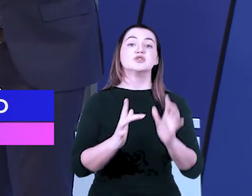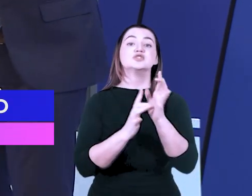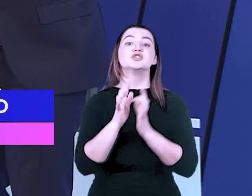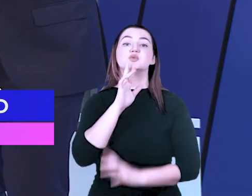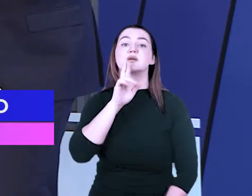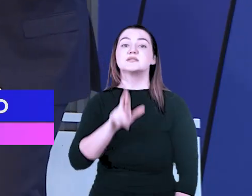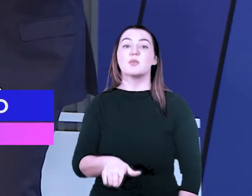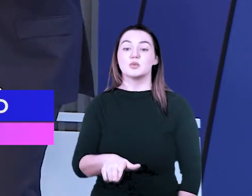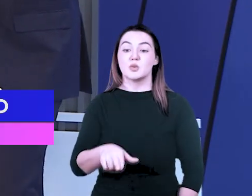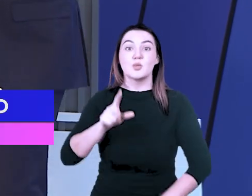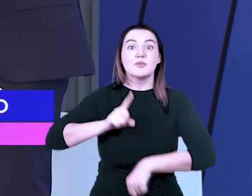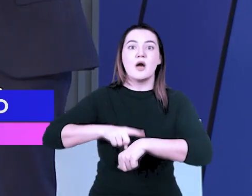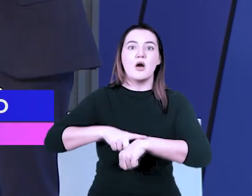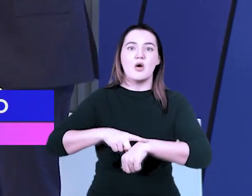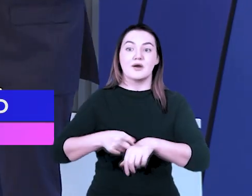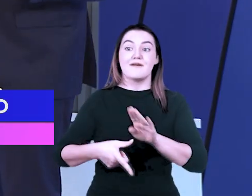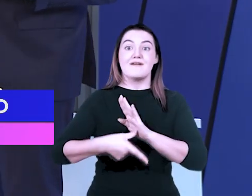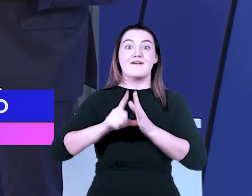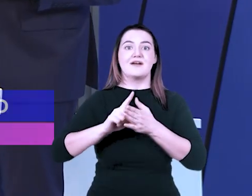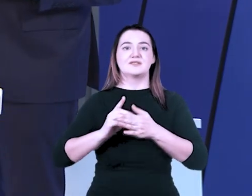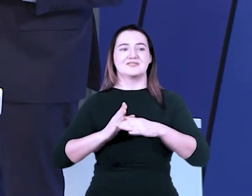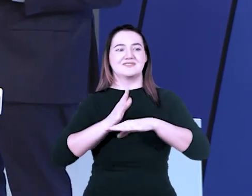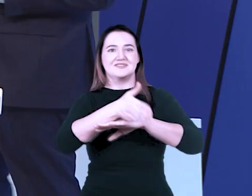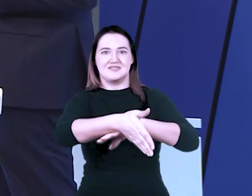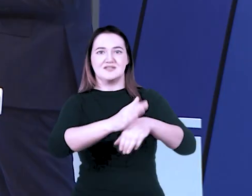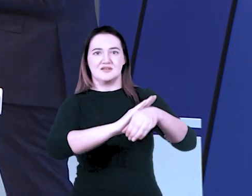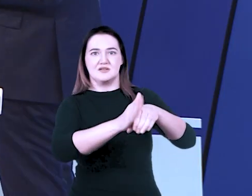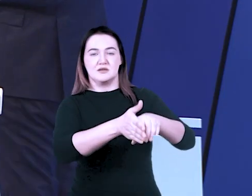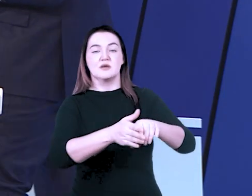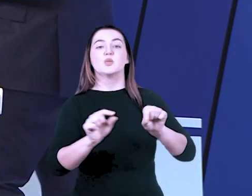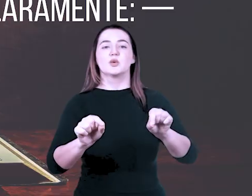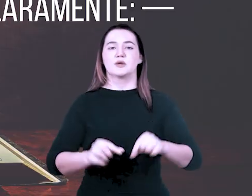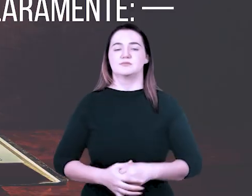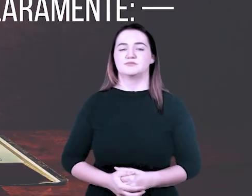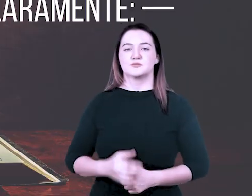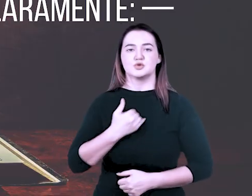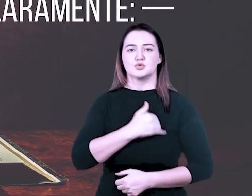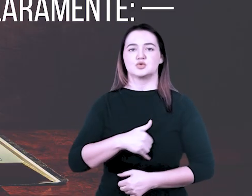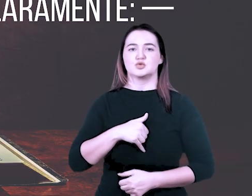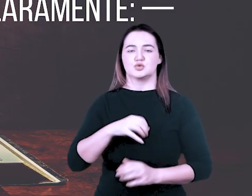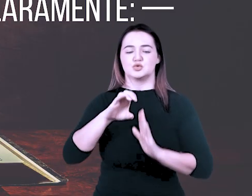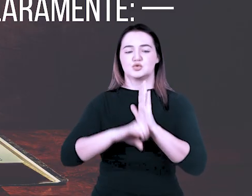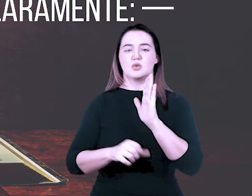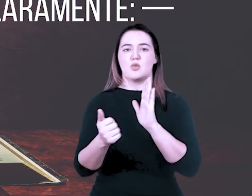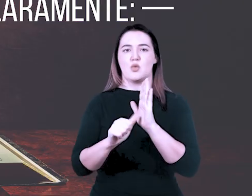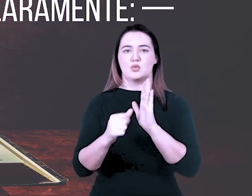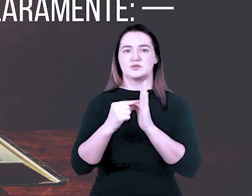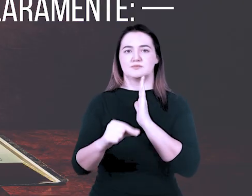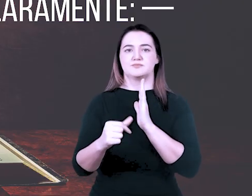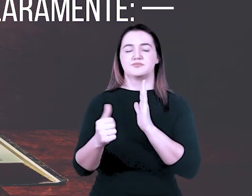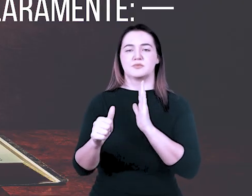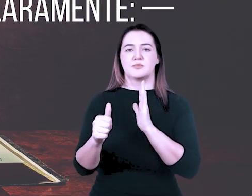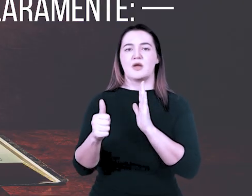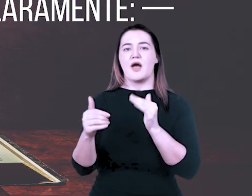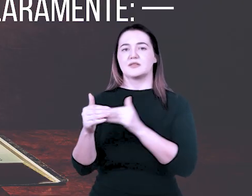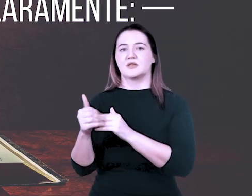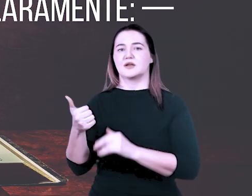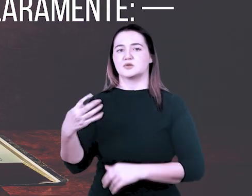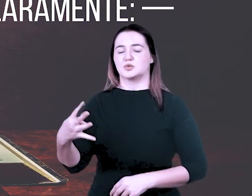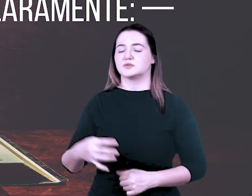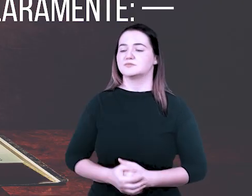Jesus falou para os seus discípulos antes de ir visitar Lázaro. Diz assim a Bíblia, João 11, 11 a 14. Tendo dito